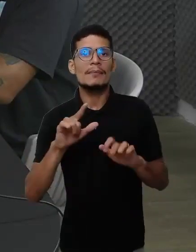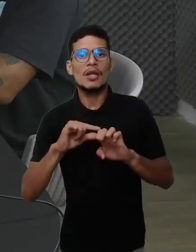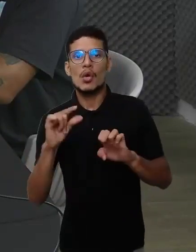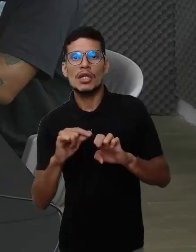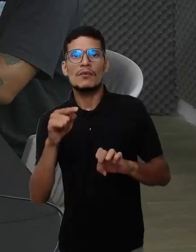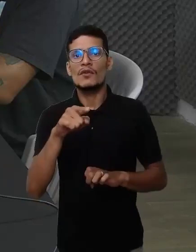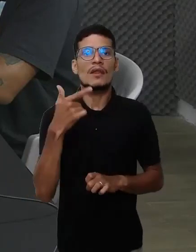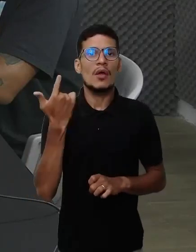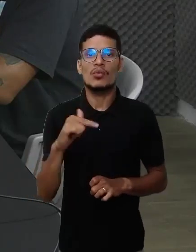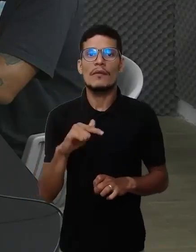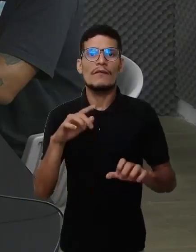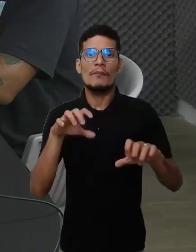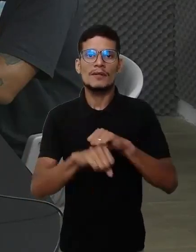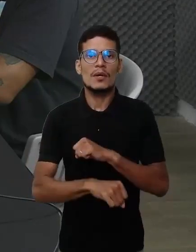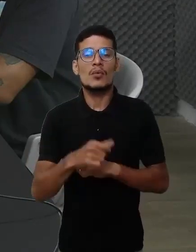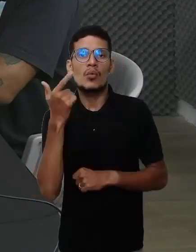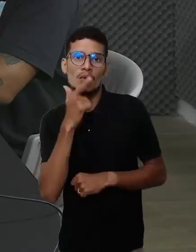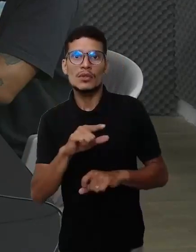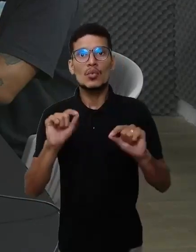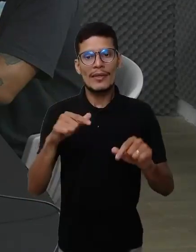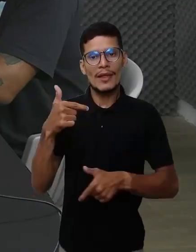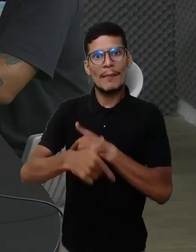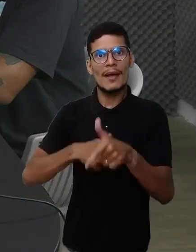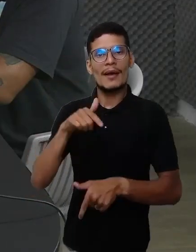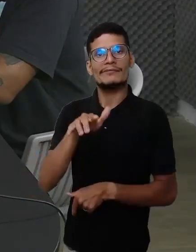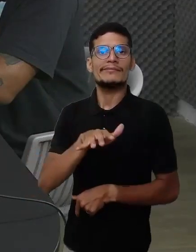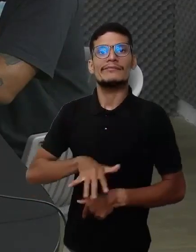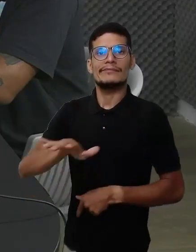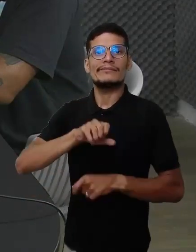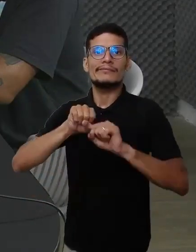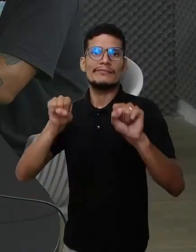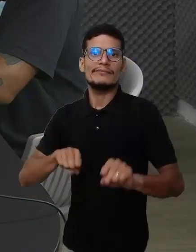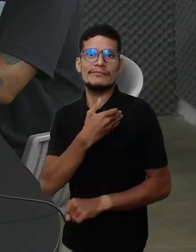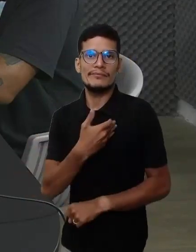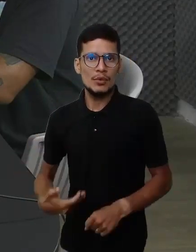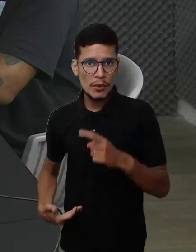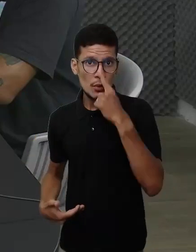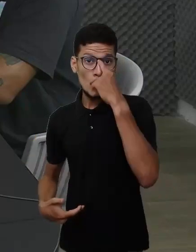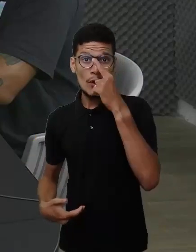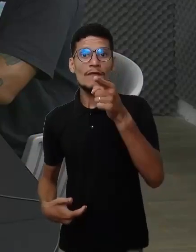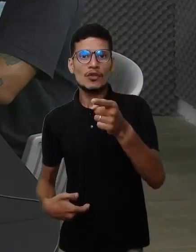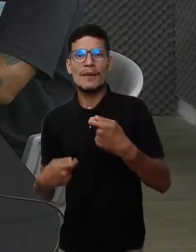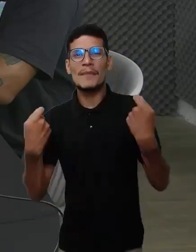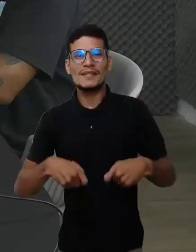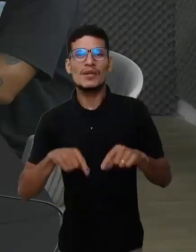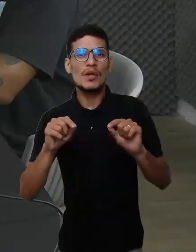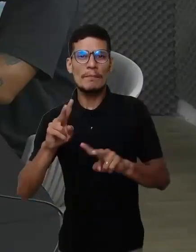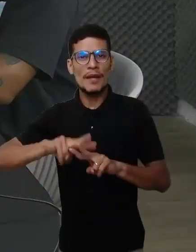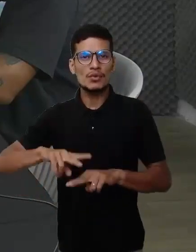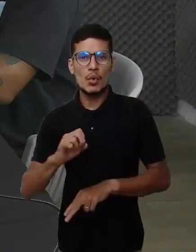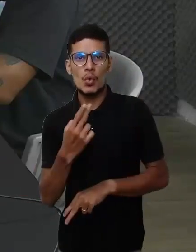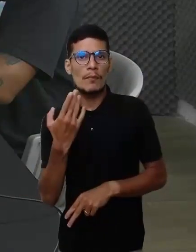tem formação para disputar vagas de trabalho no sistema público. Você precisa ser preso ou morto.